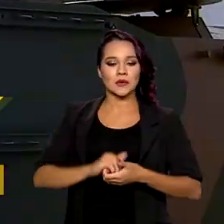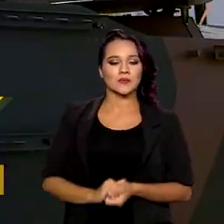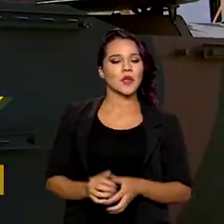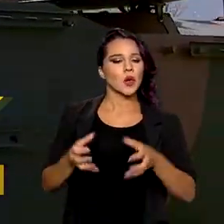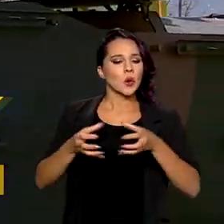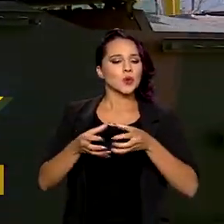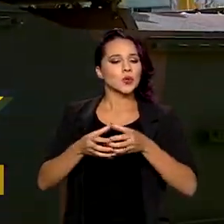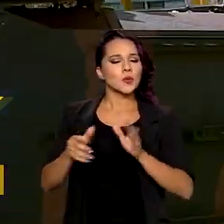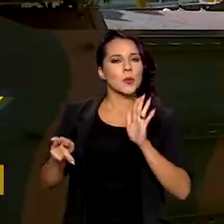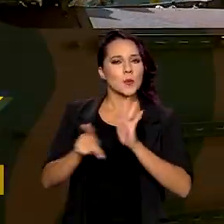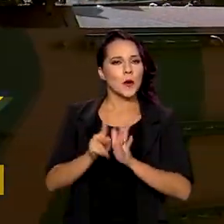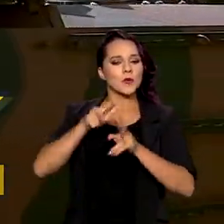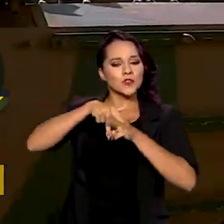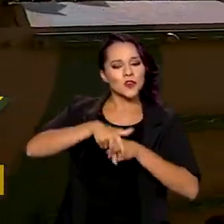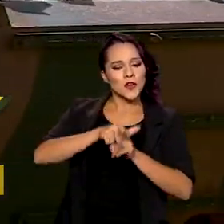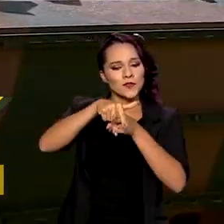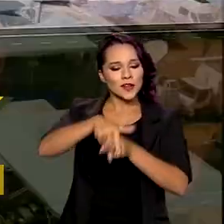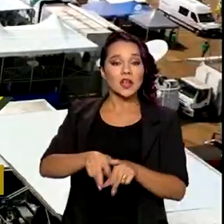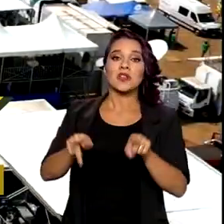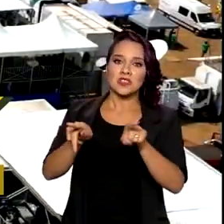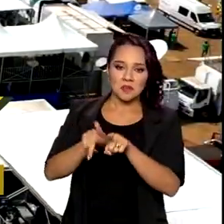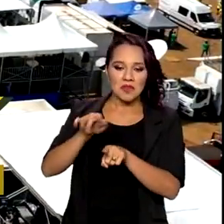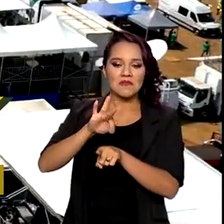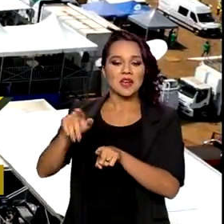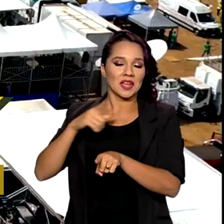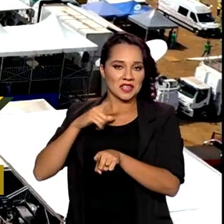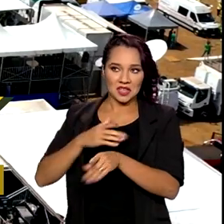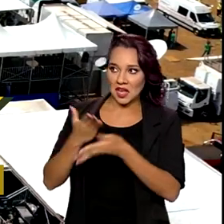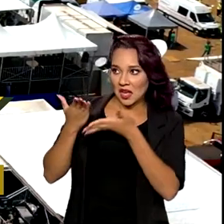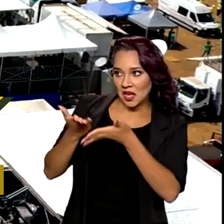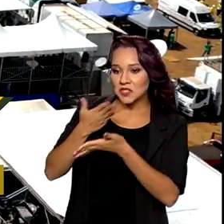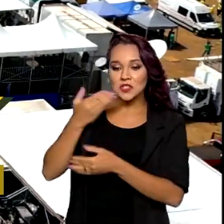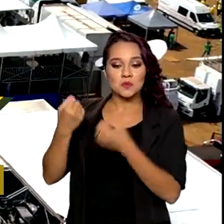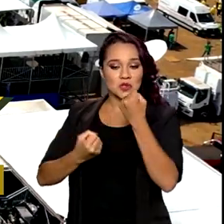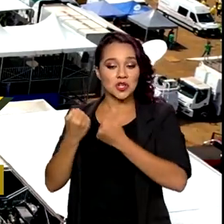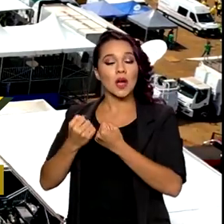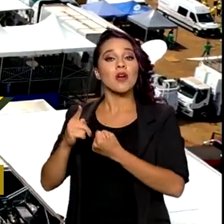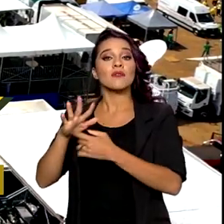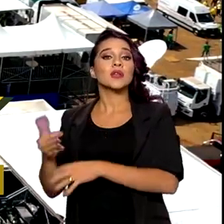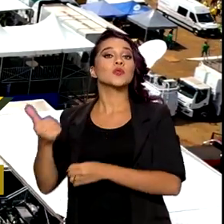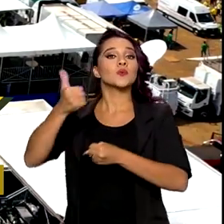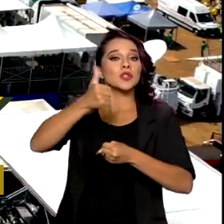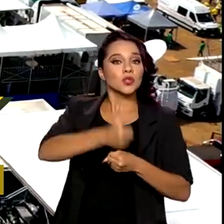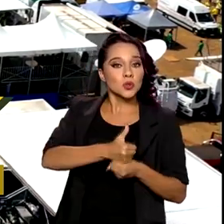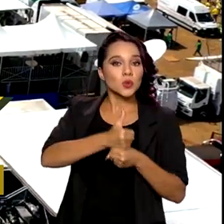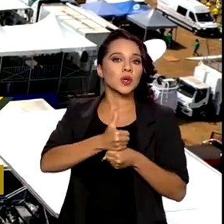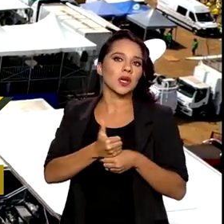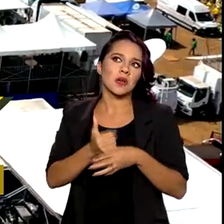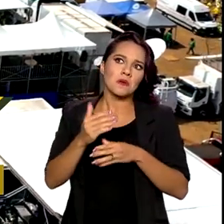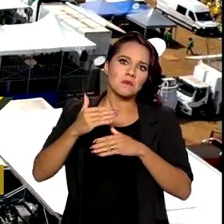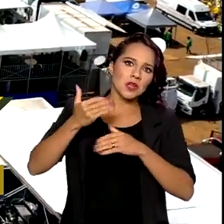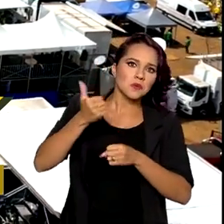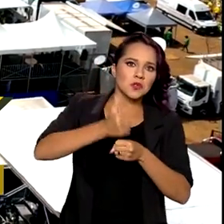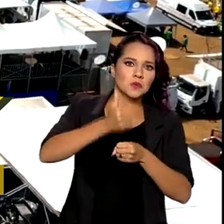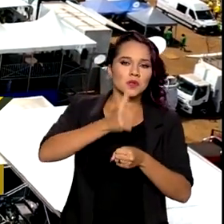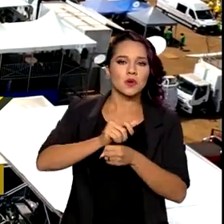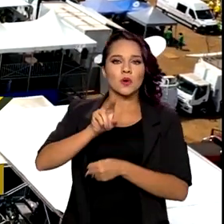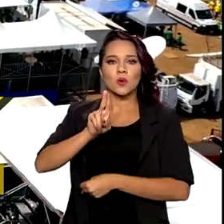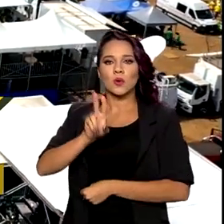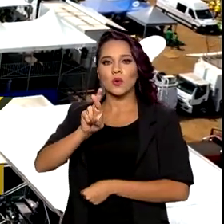Brigadas de Cavalaria também serão dotadas. Esse carro vai substituir, né, paulatinamente, os